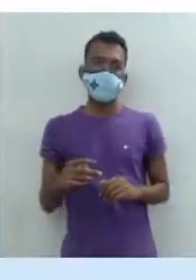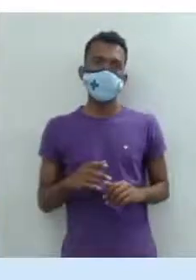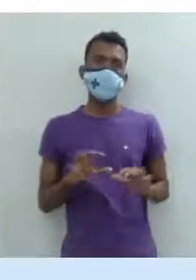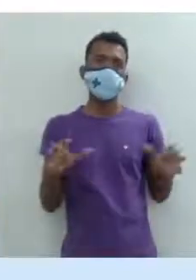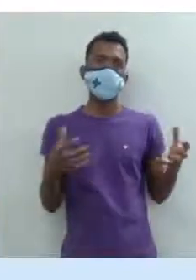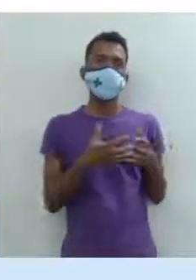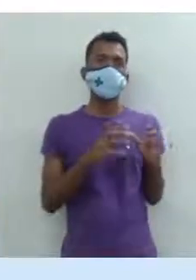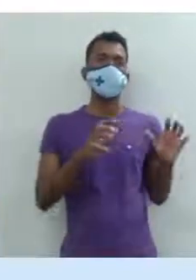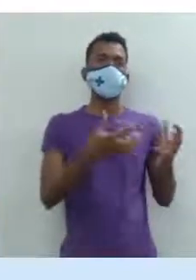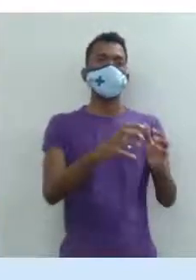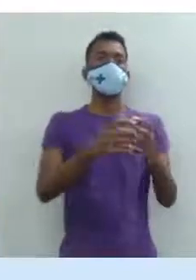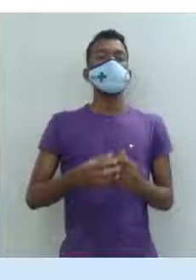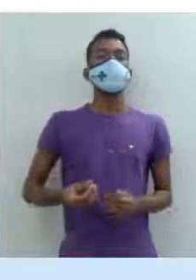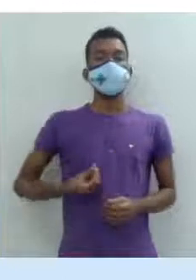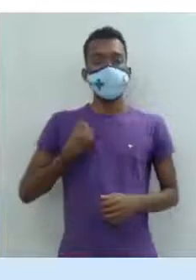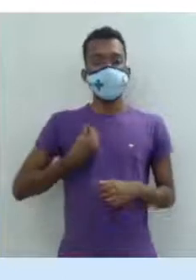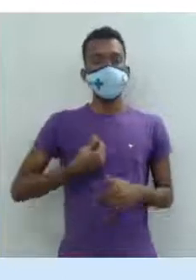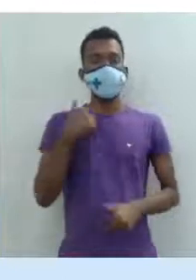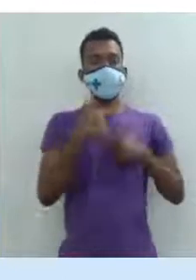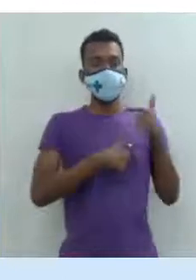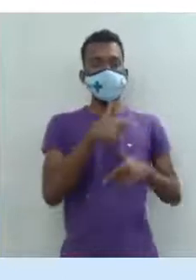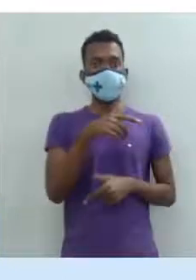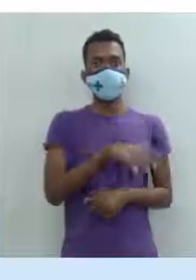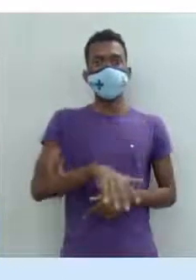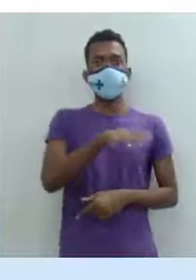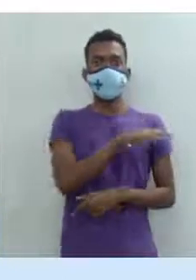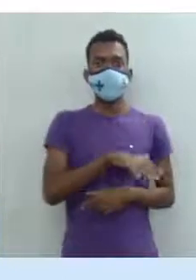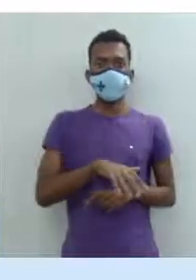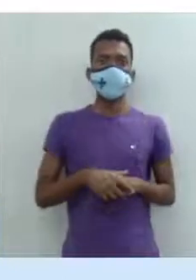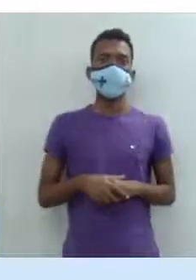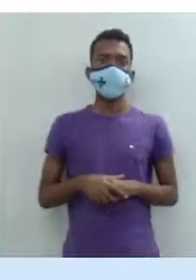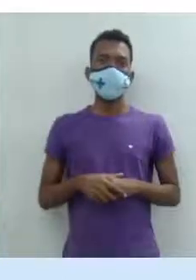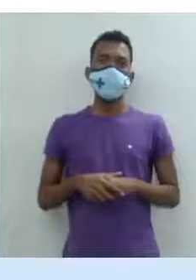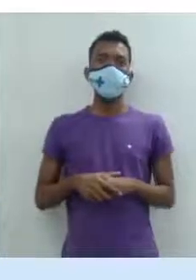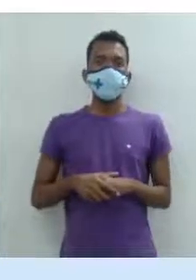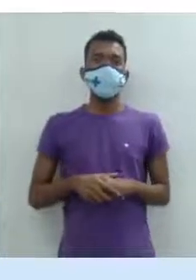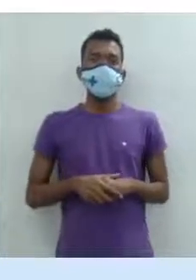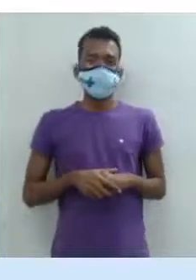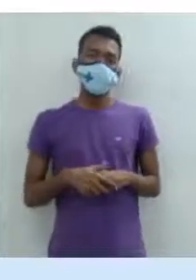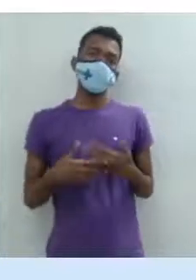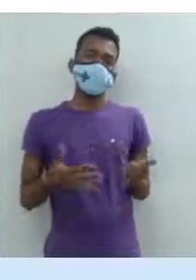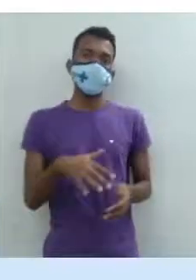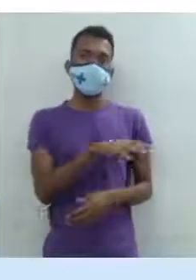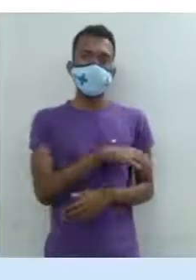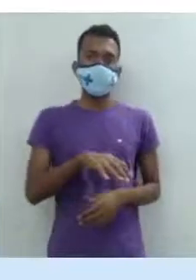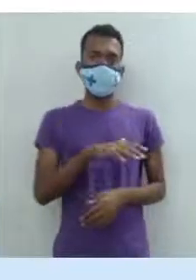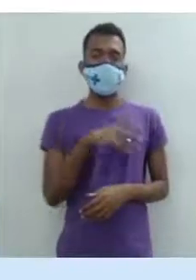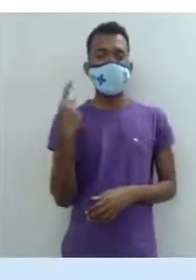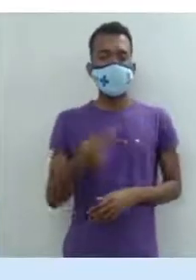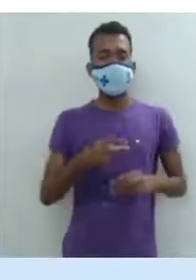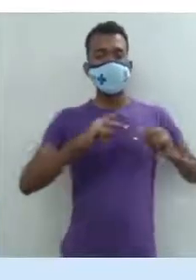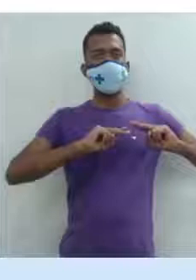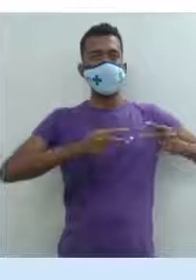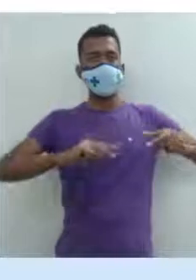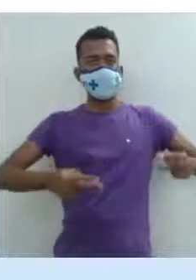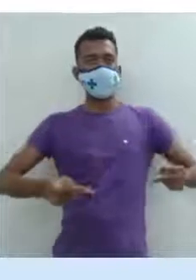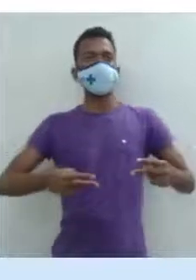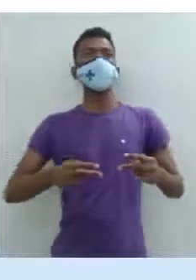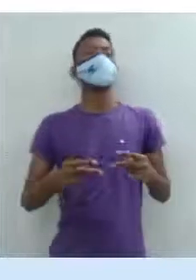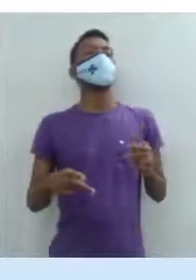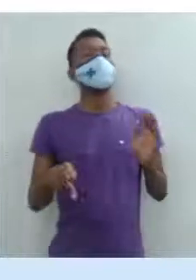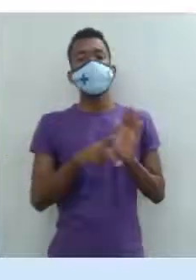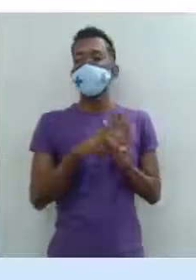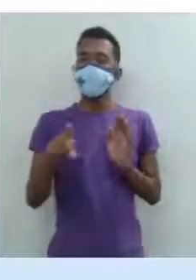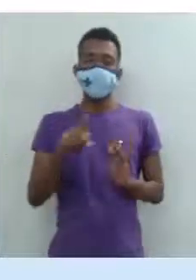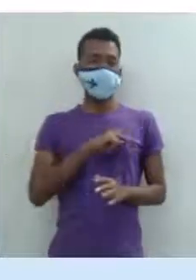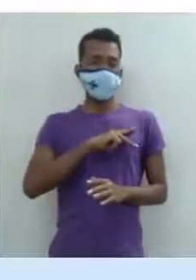na realidade, estiver trabalhando, né, numa área. Então, essa área e seus frutos, né, lhe